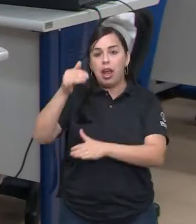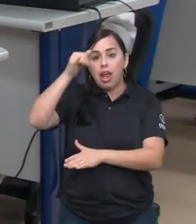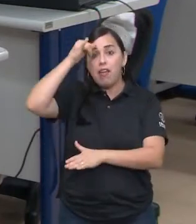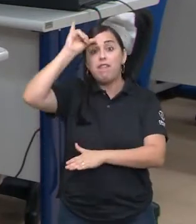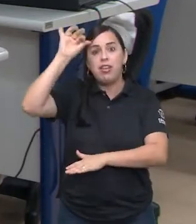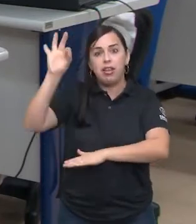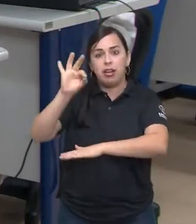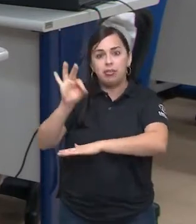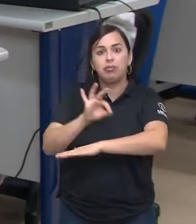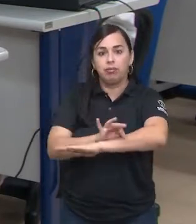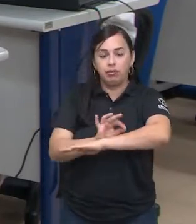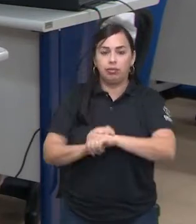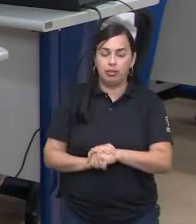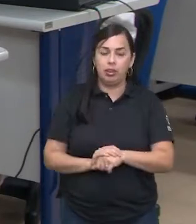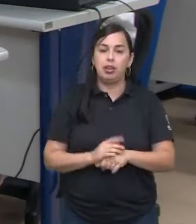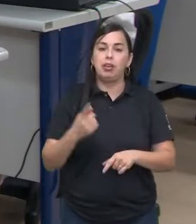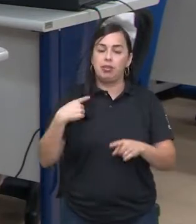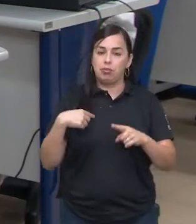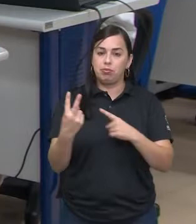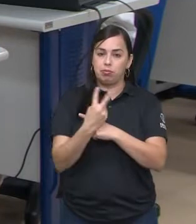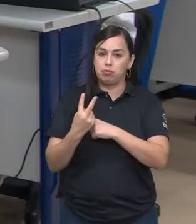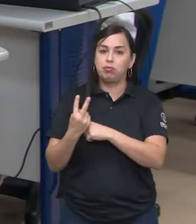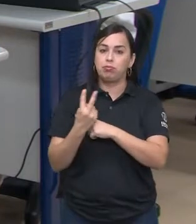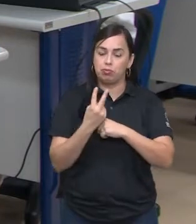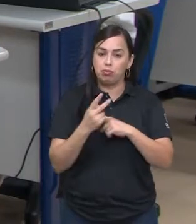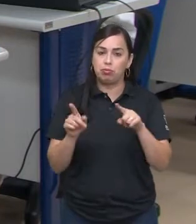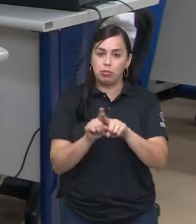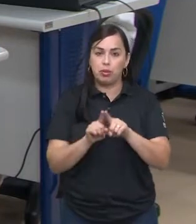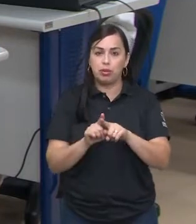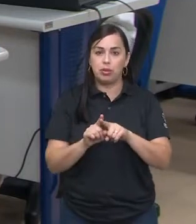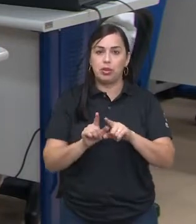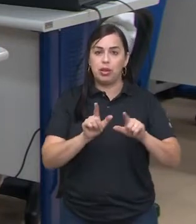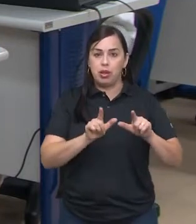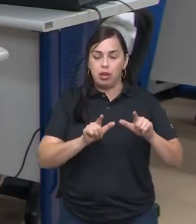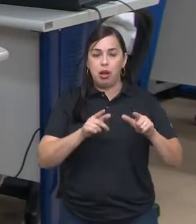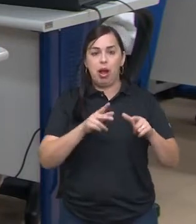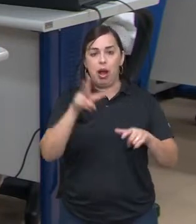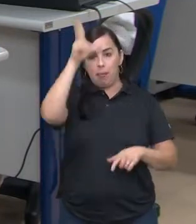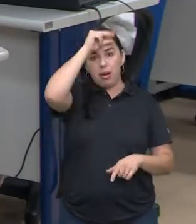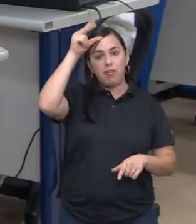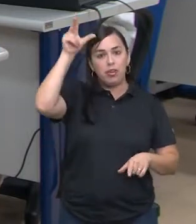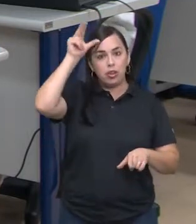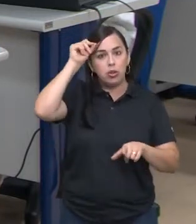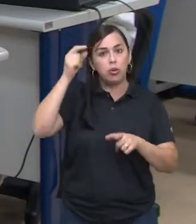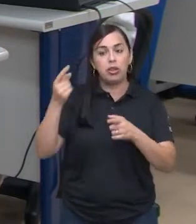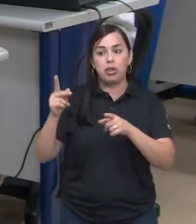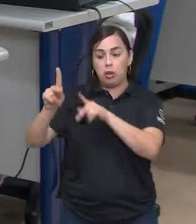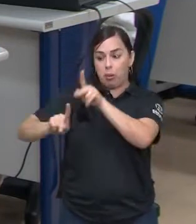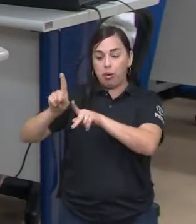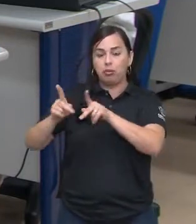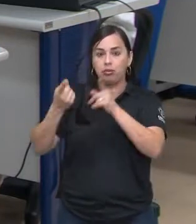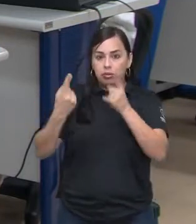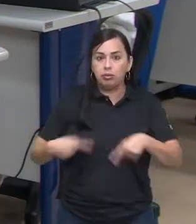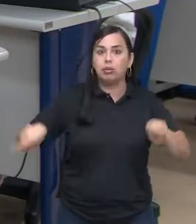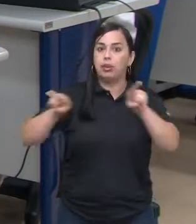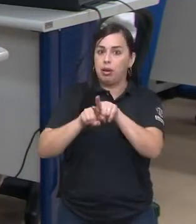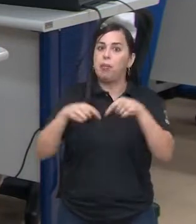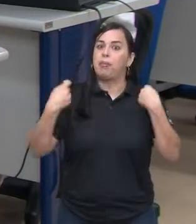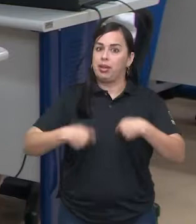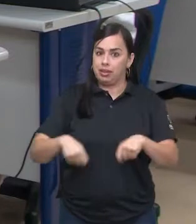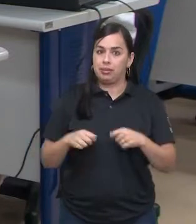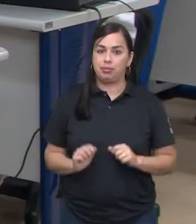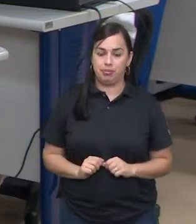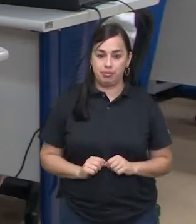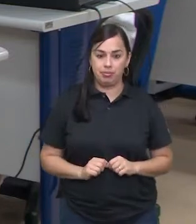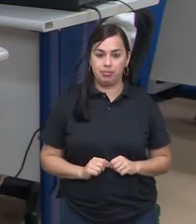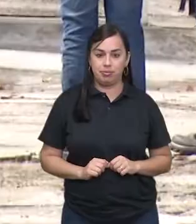podemos esquecer da nossa parte, né? Para a Comissão de Saúde da Câmara, poder público e população precisam trabalhar juntos no combate